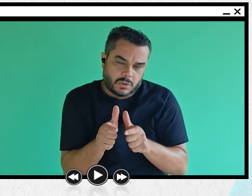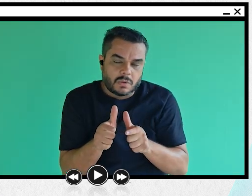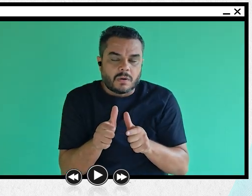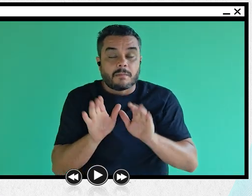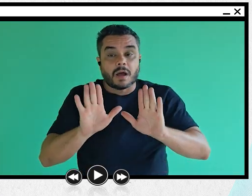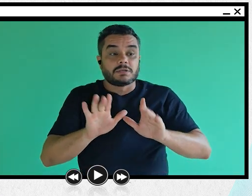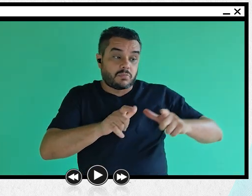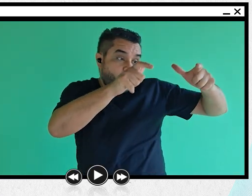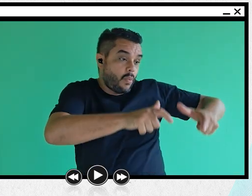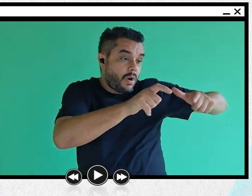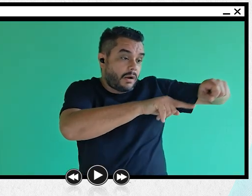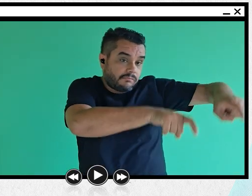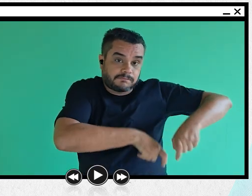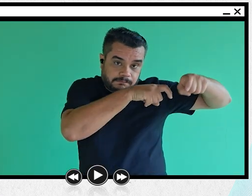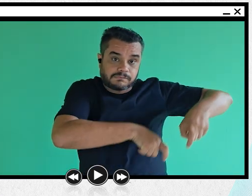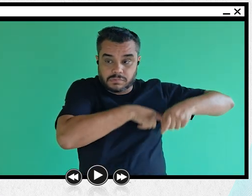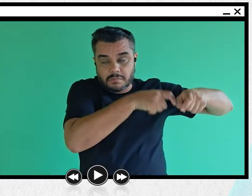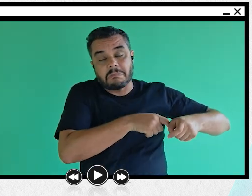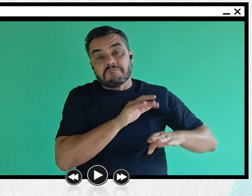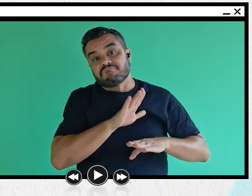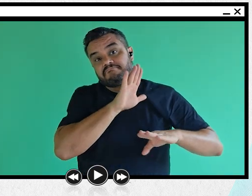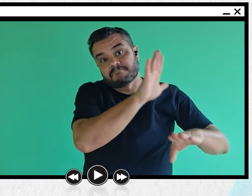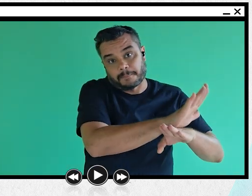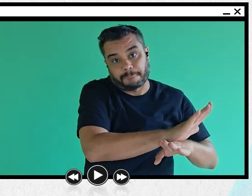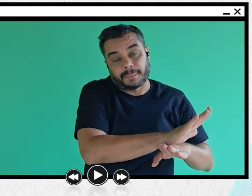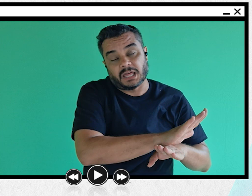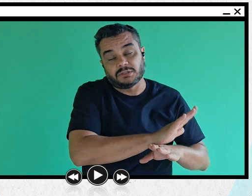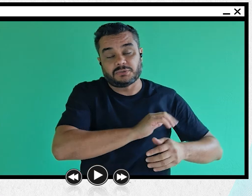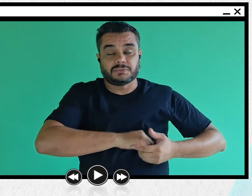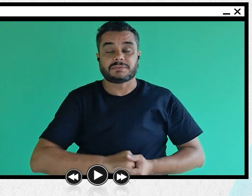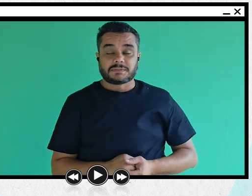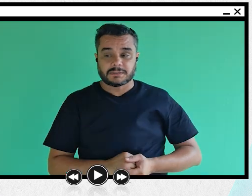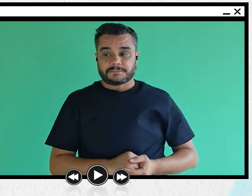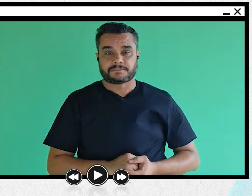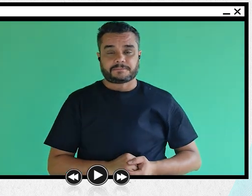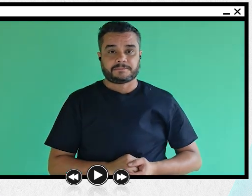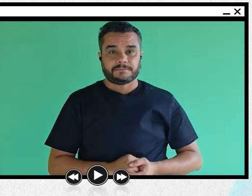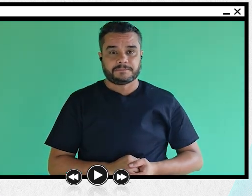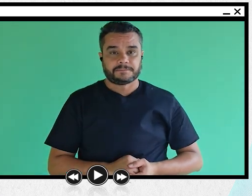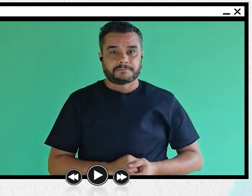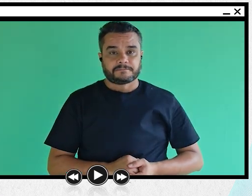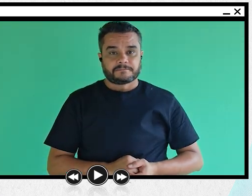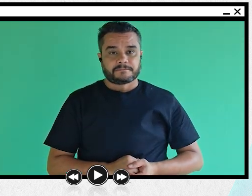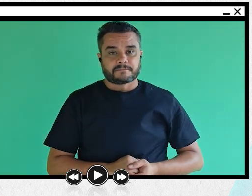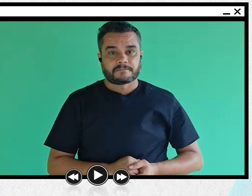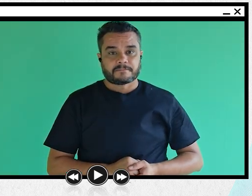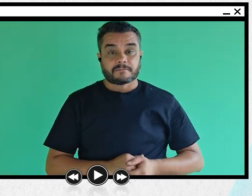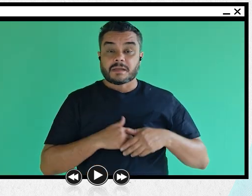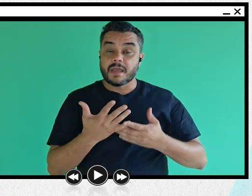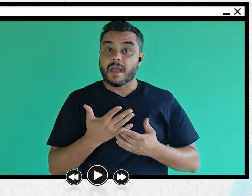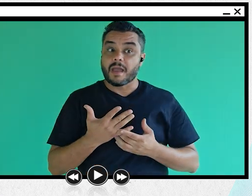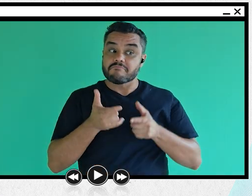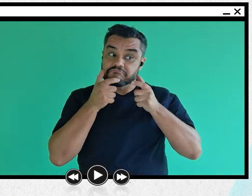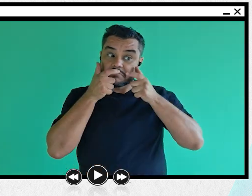vezes, para uma propriedade rural, qualquer gotinha, né, de orçamento conta, faz diferença. E é